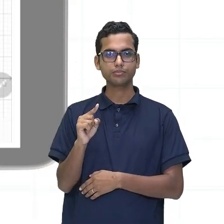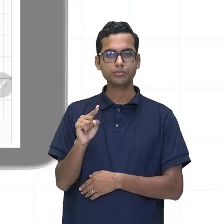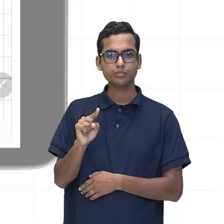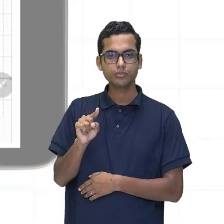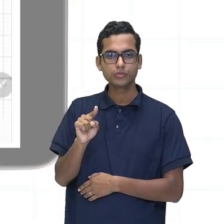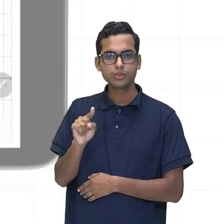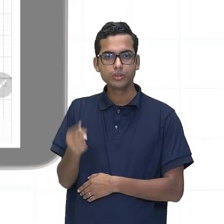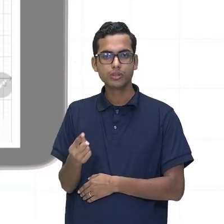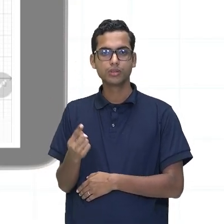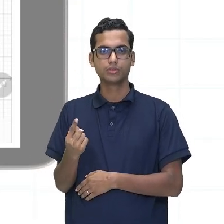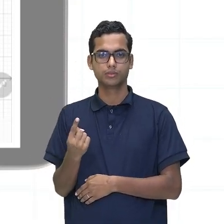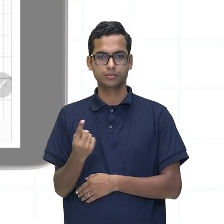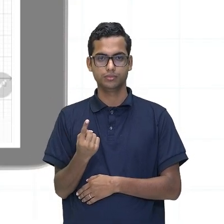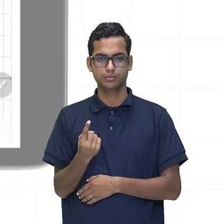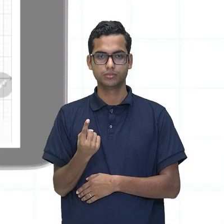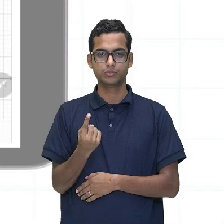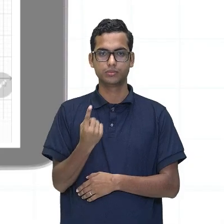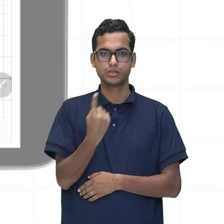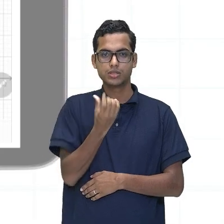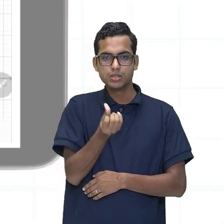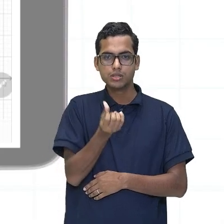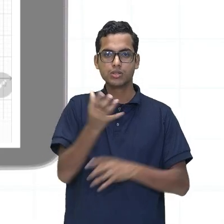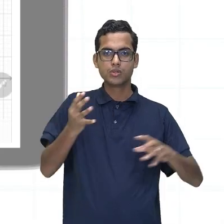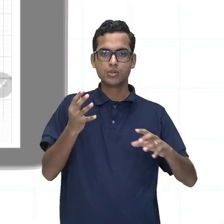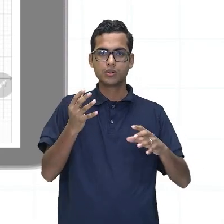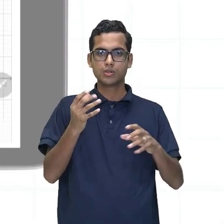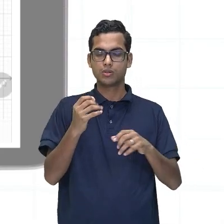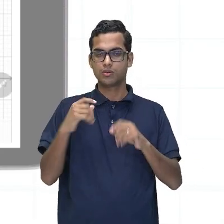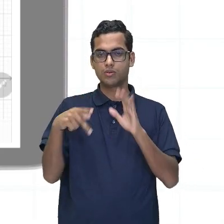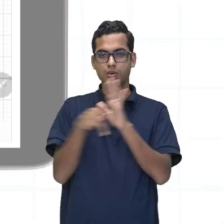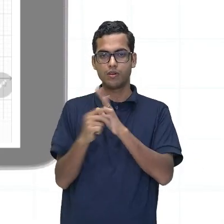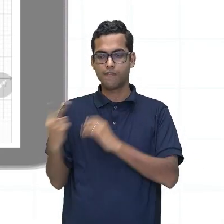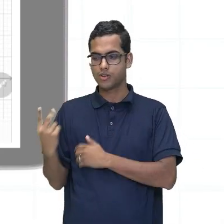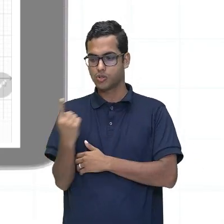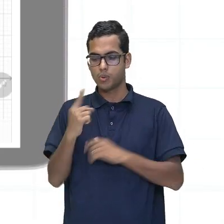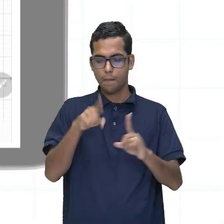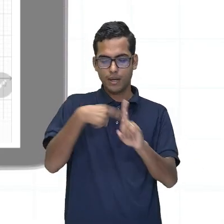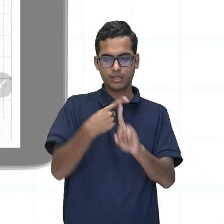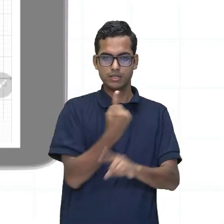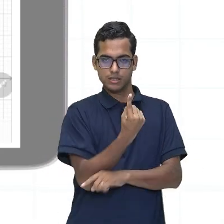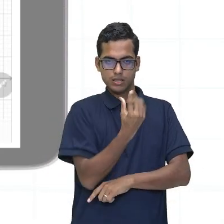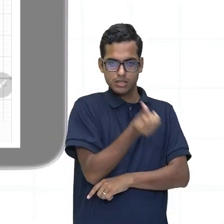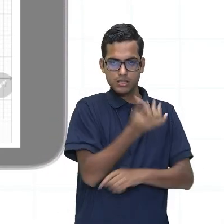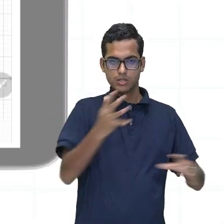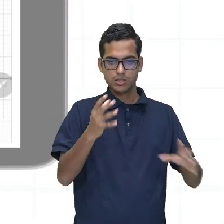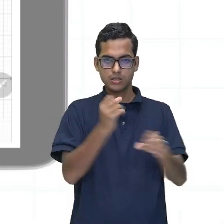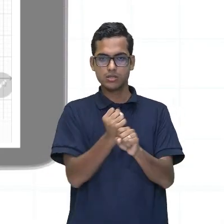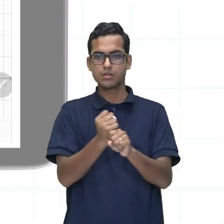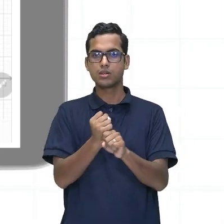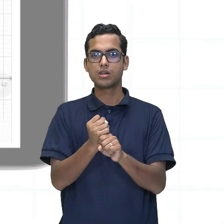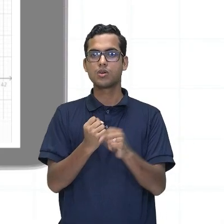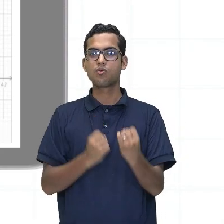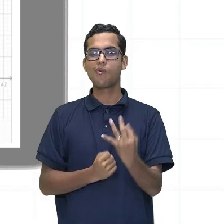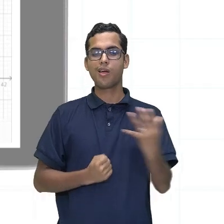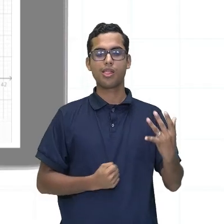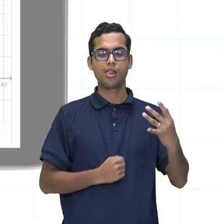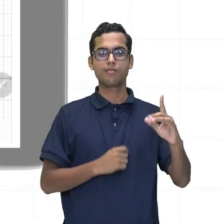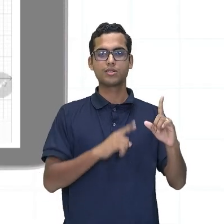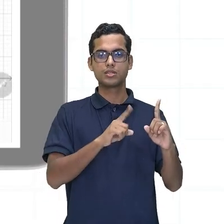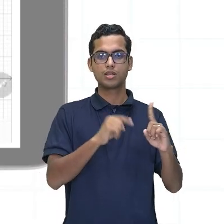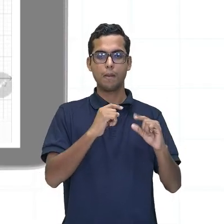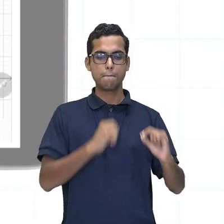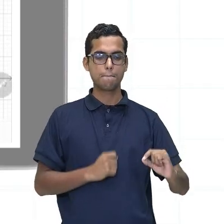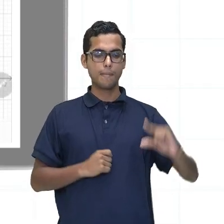maior do que 30. Então, comprovando mais uma vez que nós temos a condição de existência do triângulo sendo